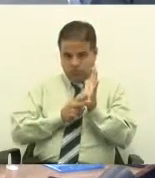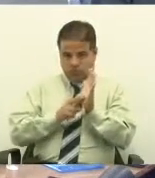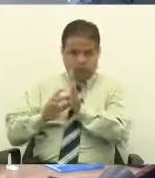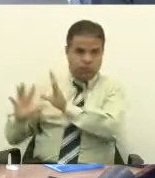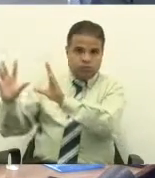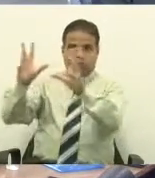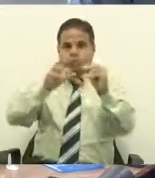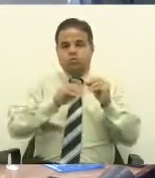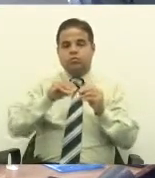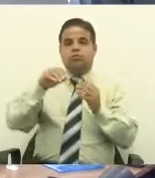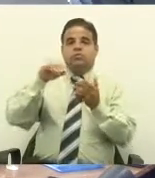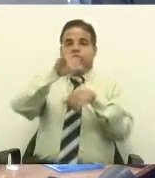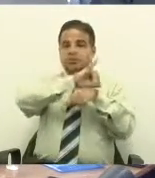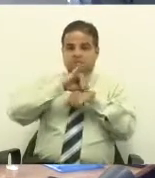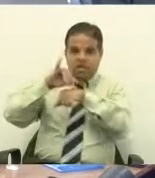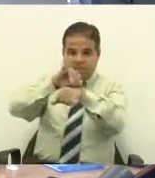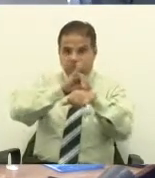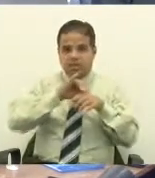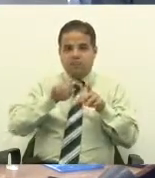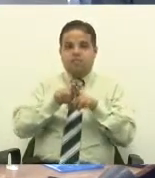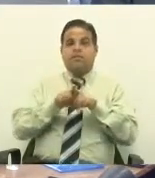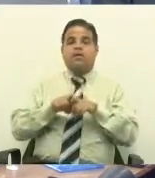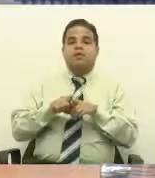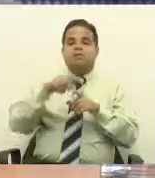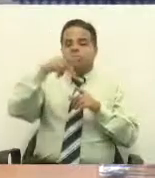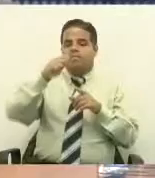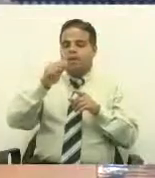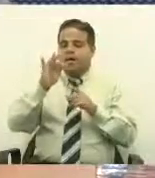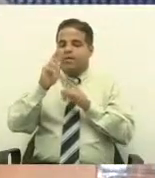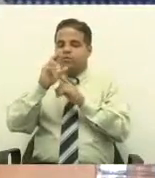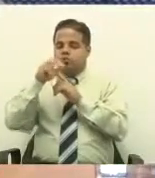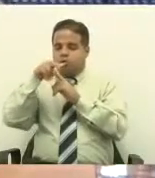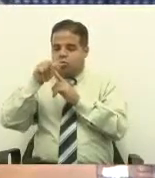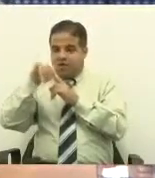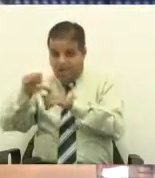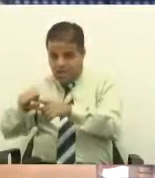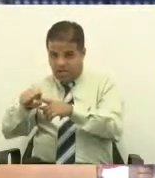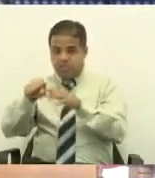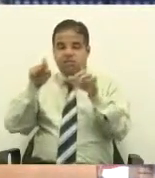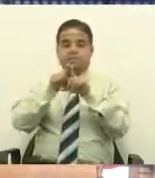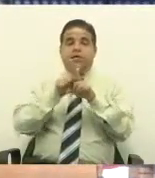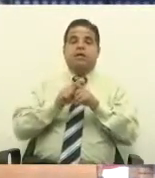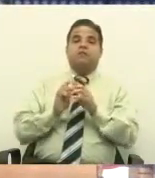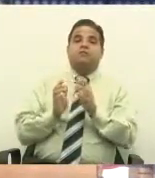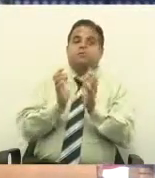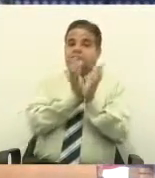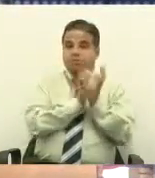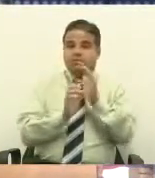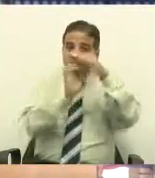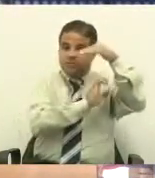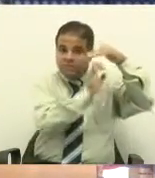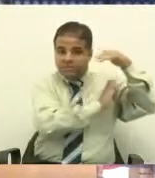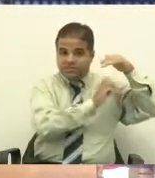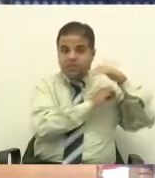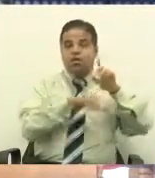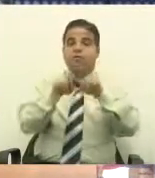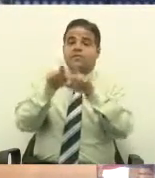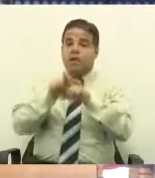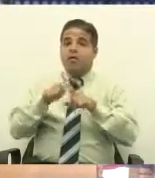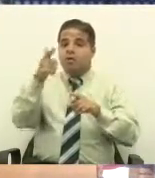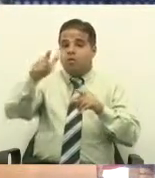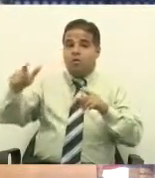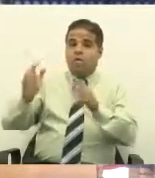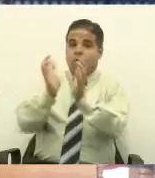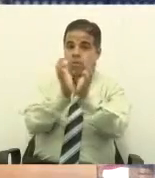né? Pelas centrais, os patronais. Nós temos a composição empresarial e nós temos a